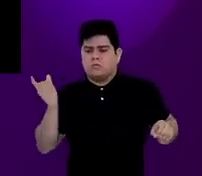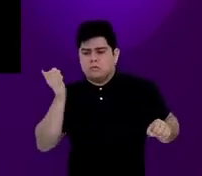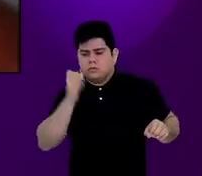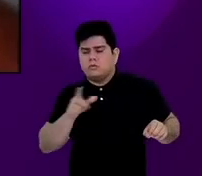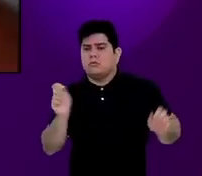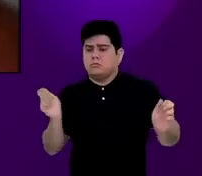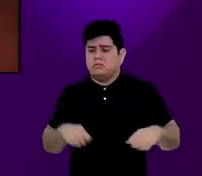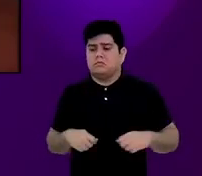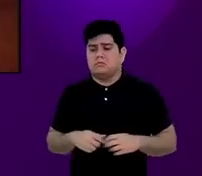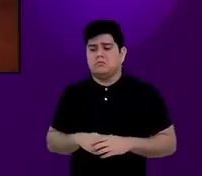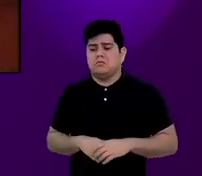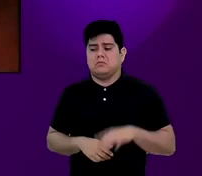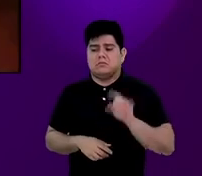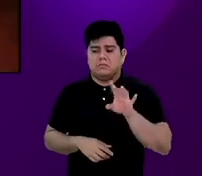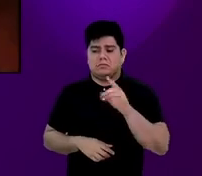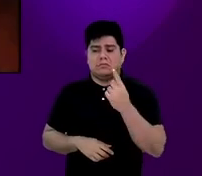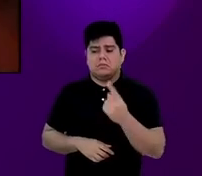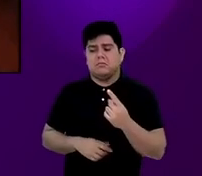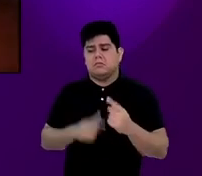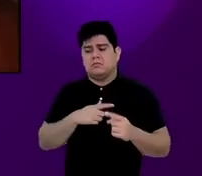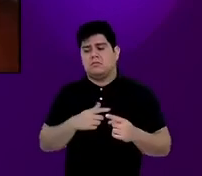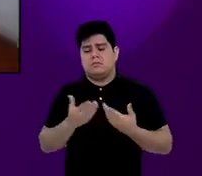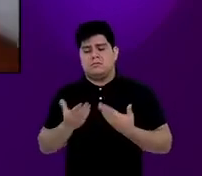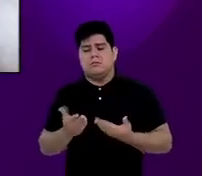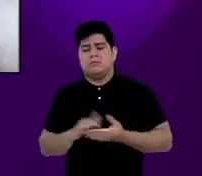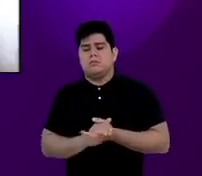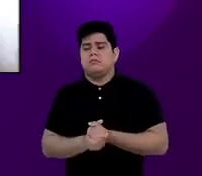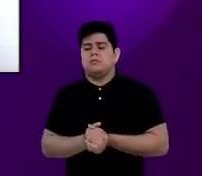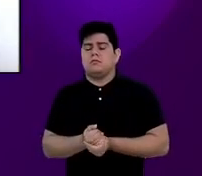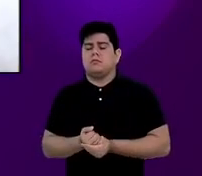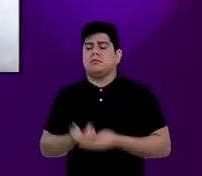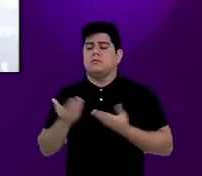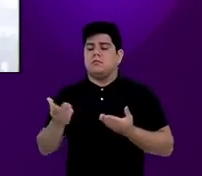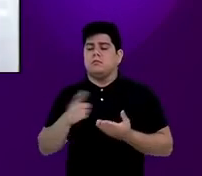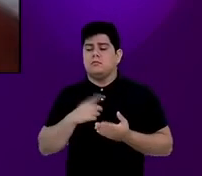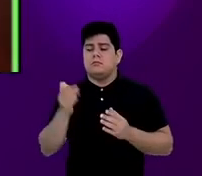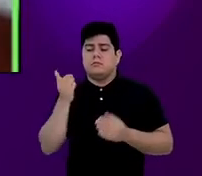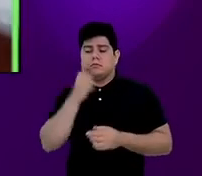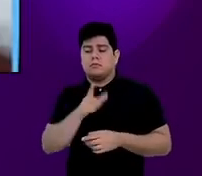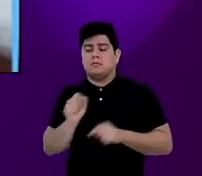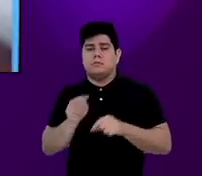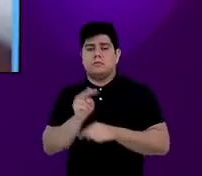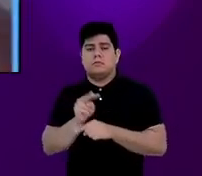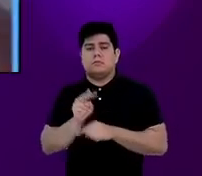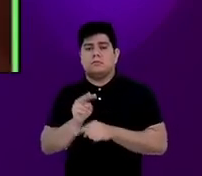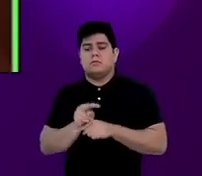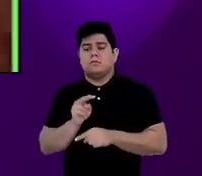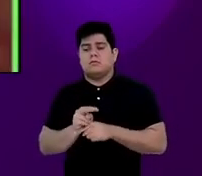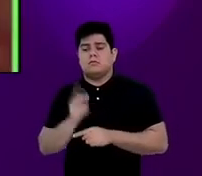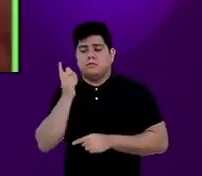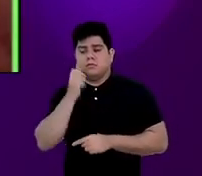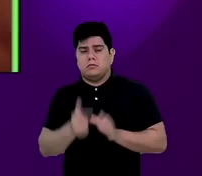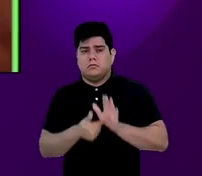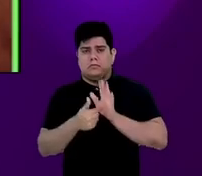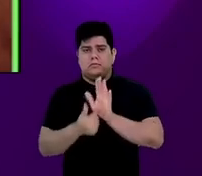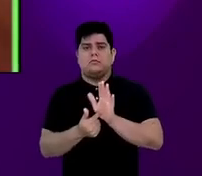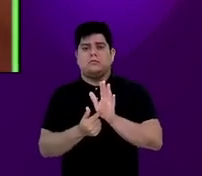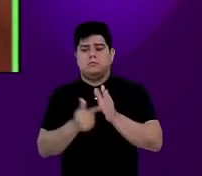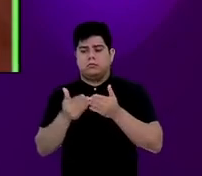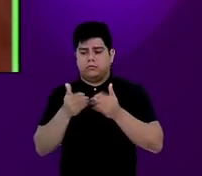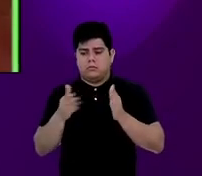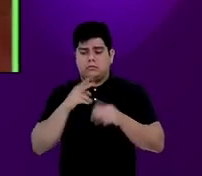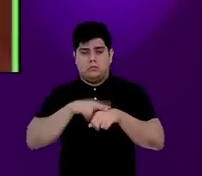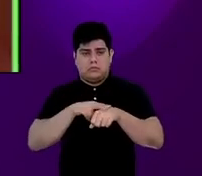incrível que pareça, apenas pelo infundíbulo, pela irrigação do infundíbulo, mas quando a gente consegue preservar, a gente consegue mostrar, através da verde